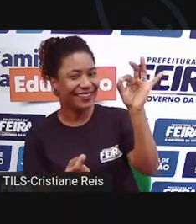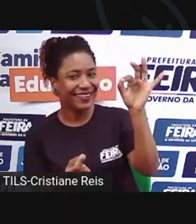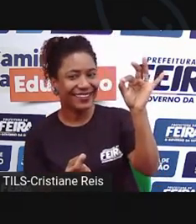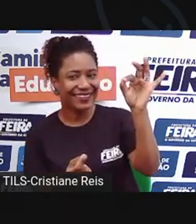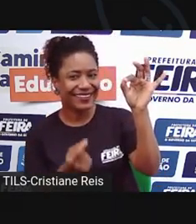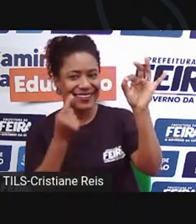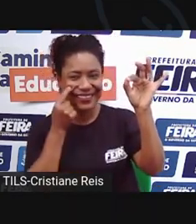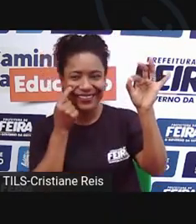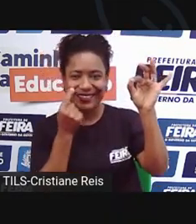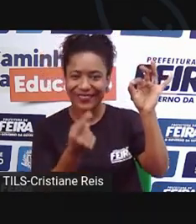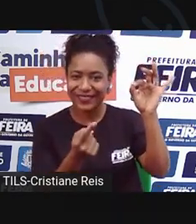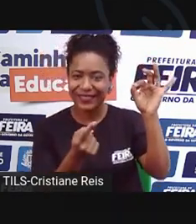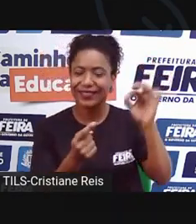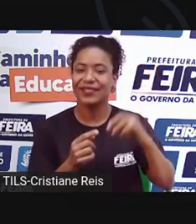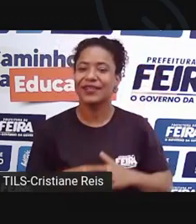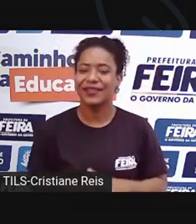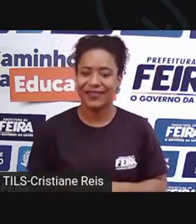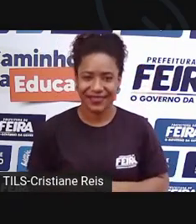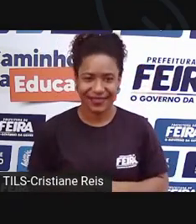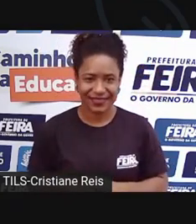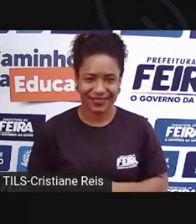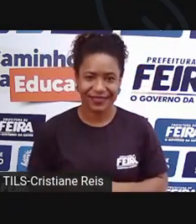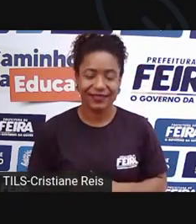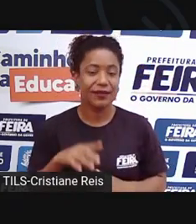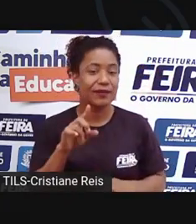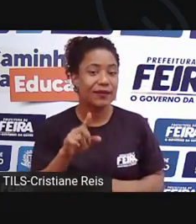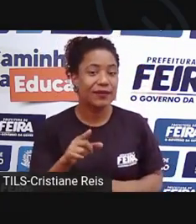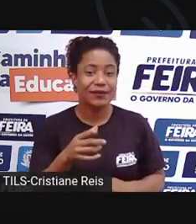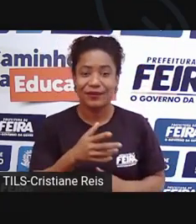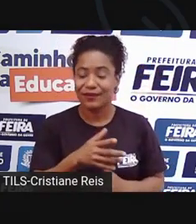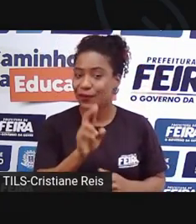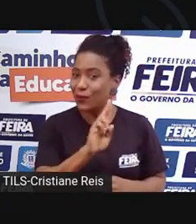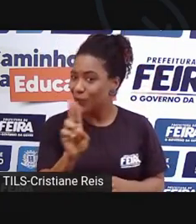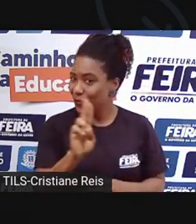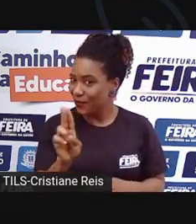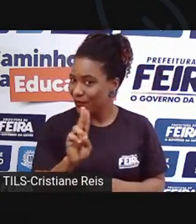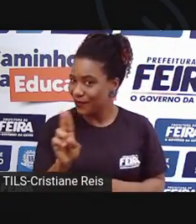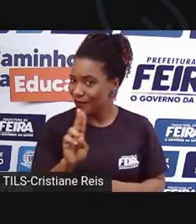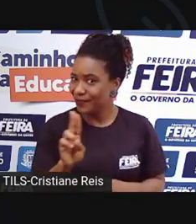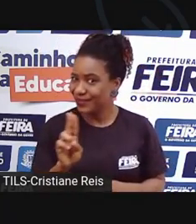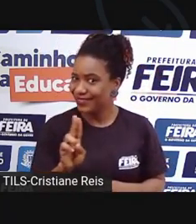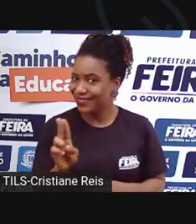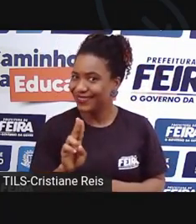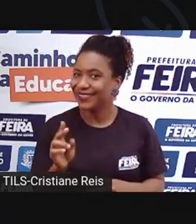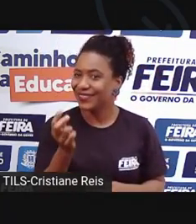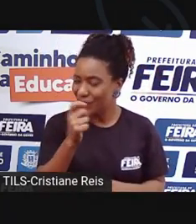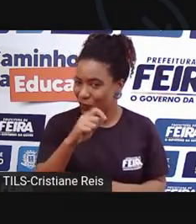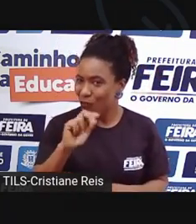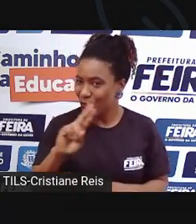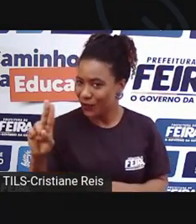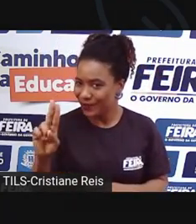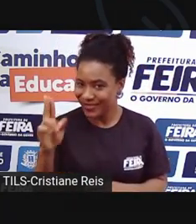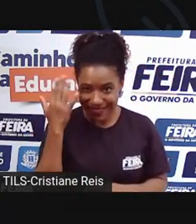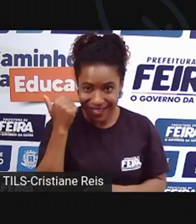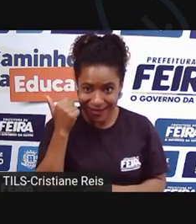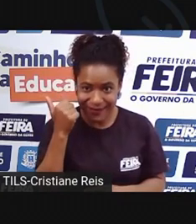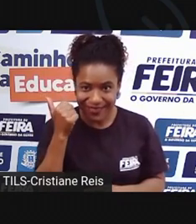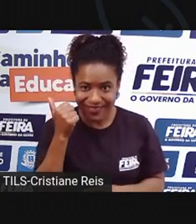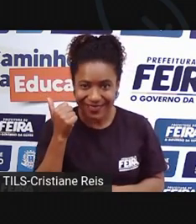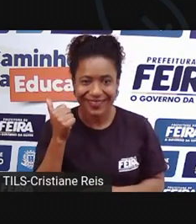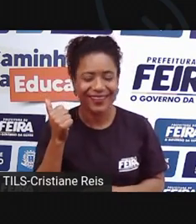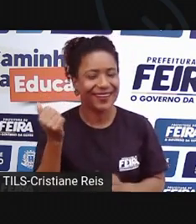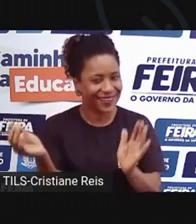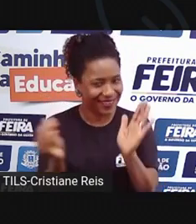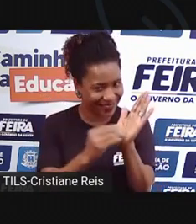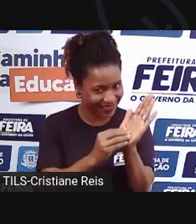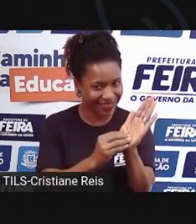Tcharam! Eu fiz o meu aqui. Não esqueçam de colocar o nome de vocês. Quem é que já consegue escrever o nome?